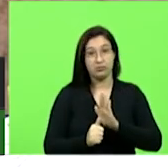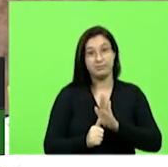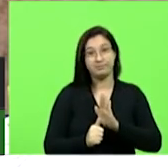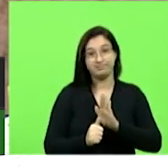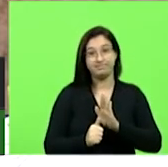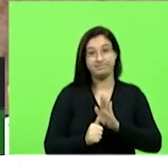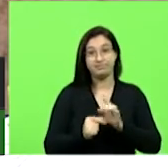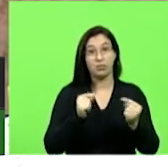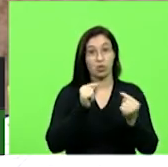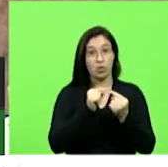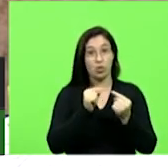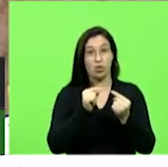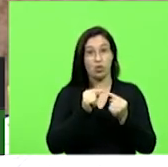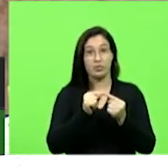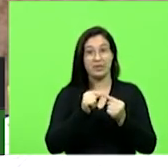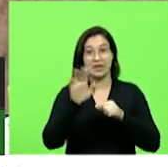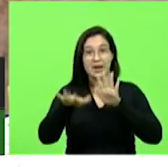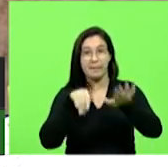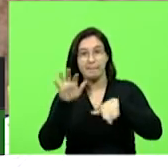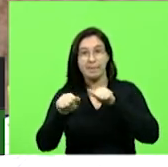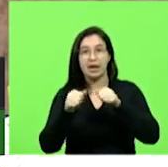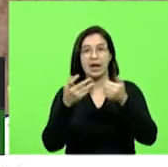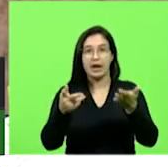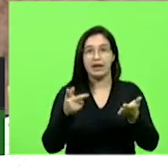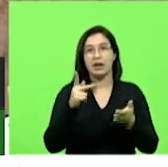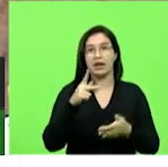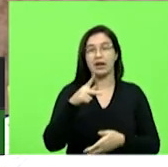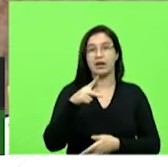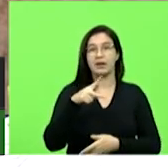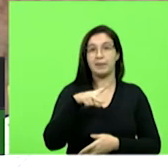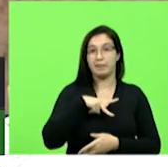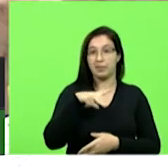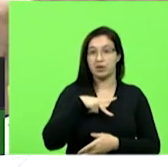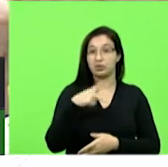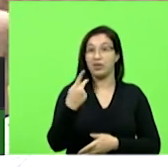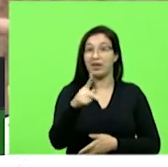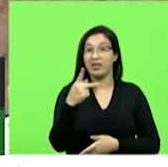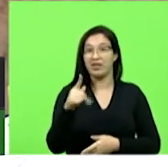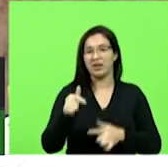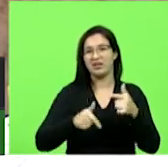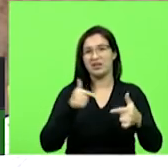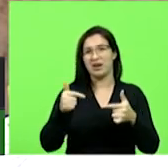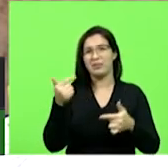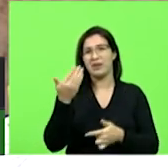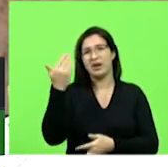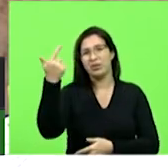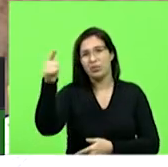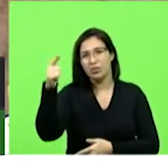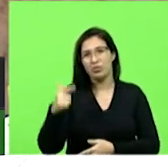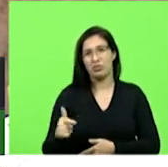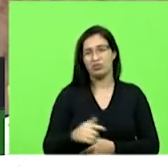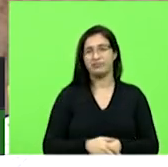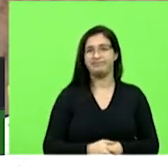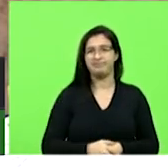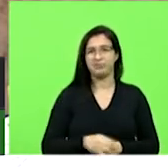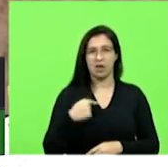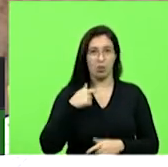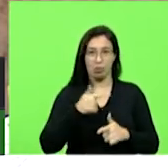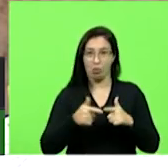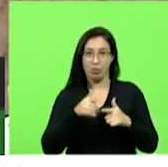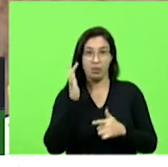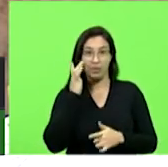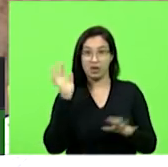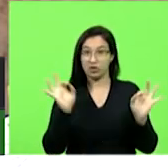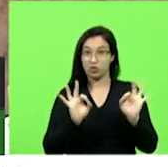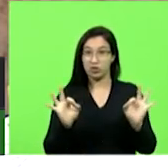de você confiscar patrimônio alheio, trabalho alheio. Portanto, eu não vejo nenhum problema quando nós falamos